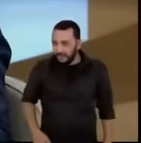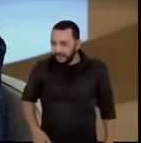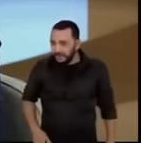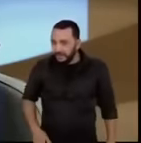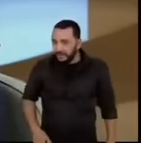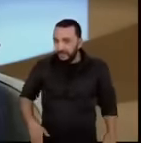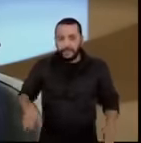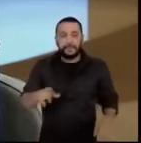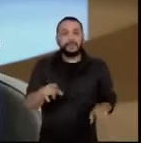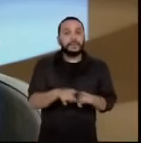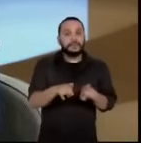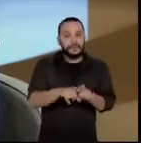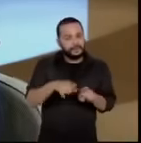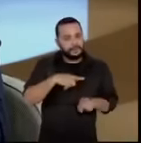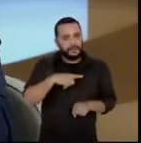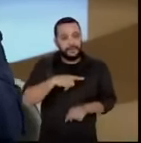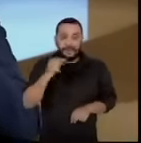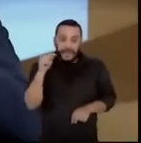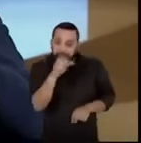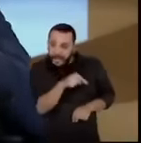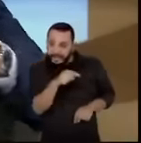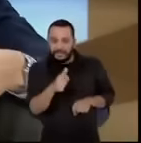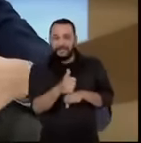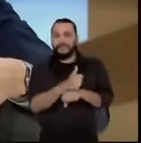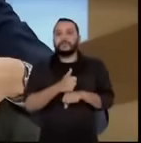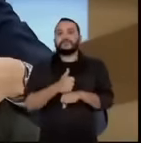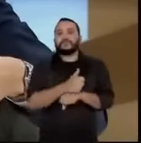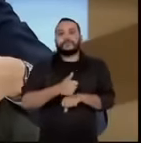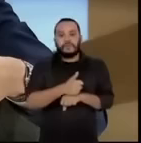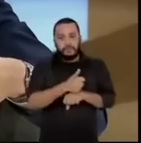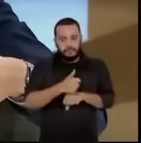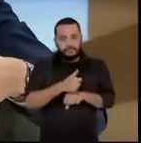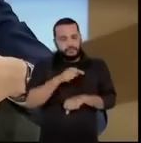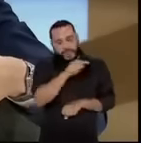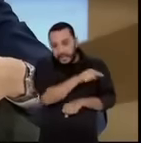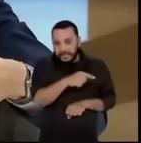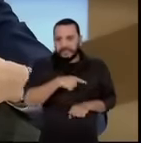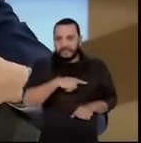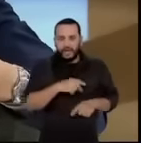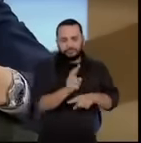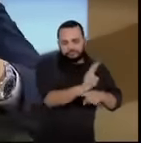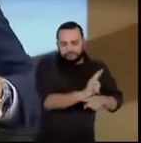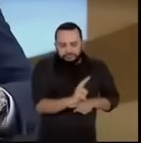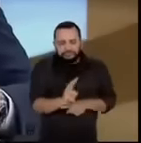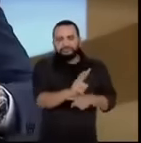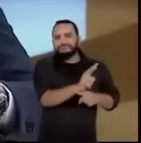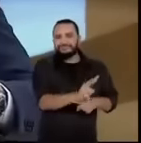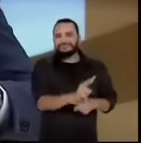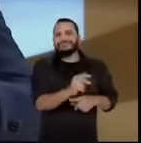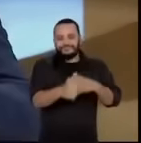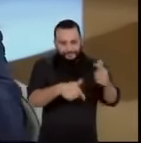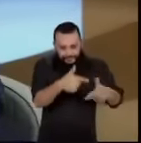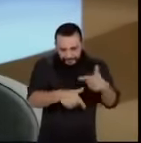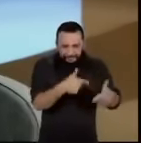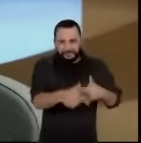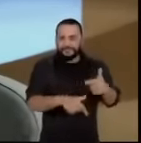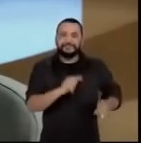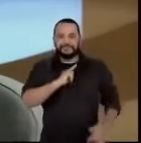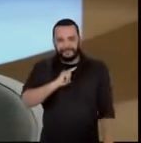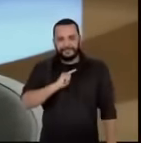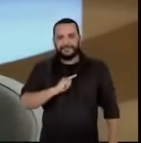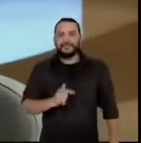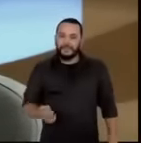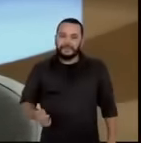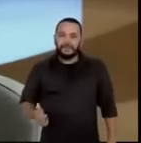que compõem o GEF trabalham na força ordinária de fiscalização do IBAMA. Então, ou seja, eles estão trabalhando. Eles podem não ter